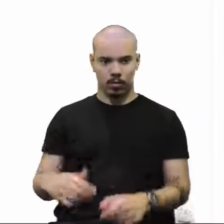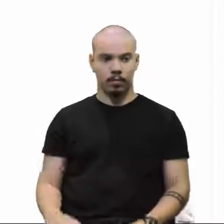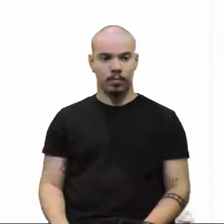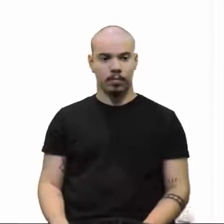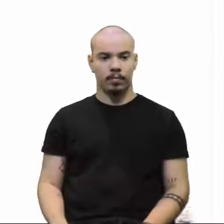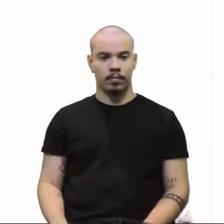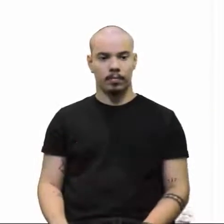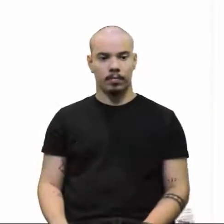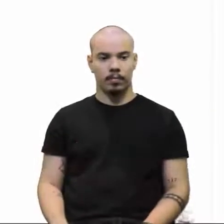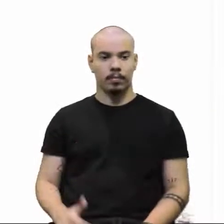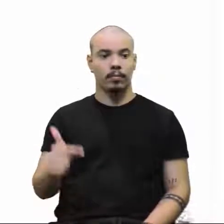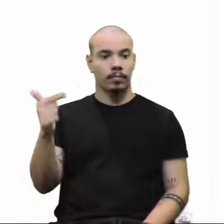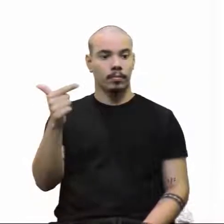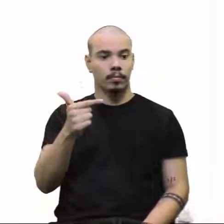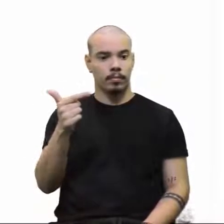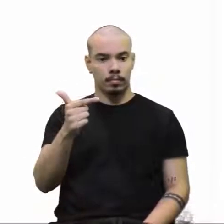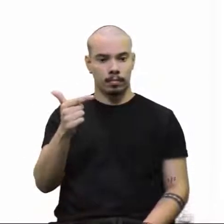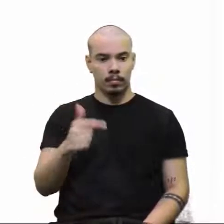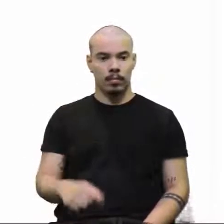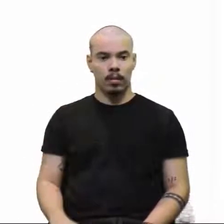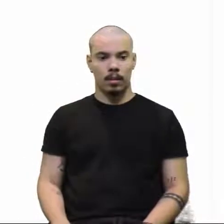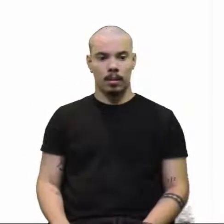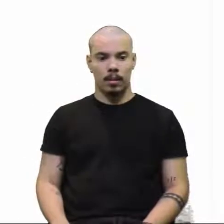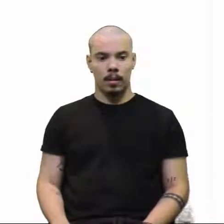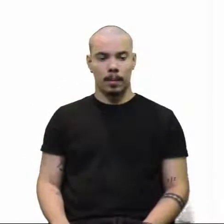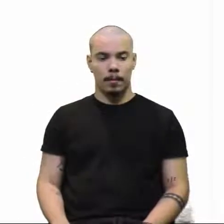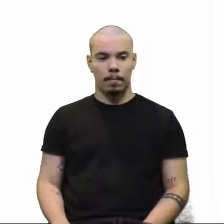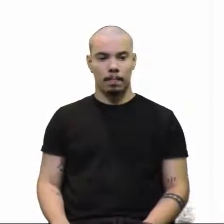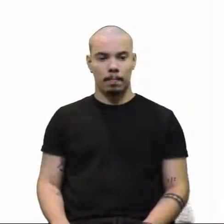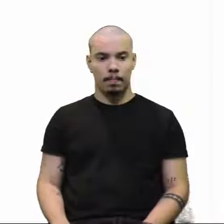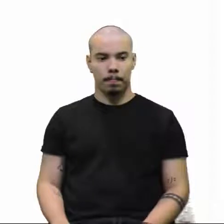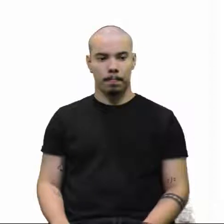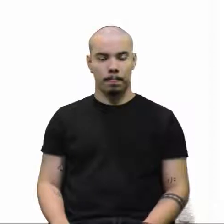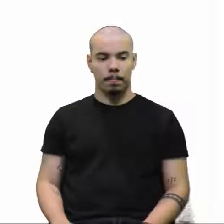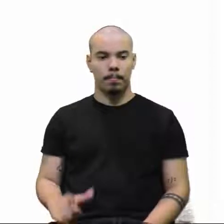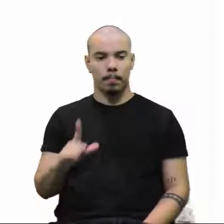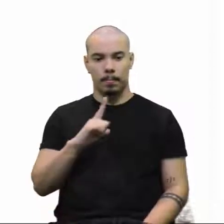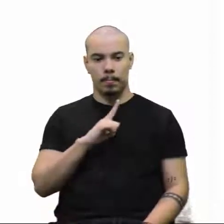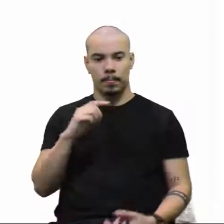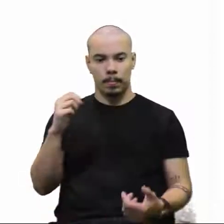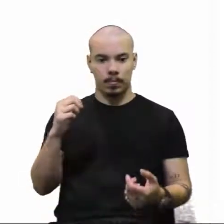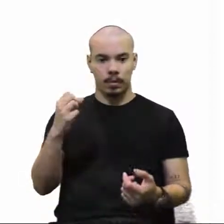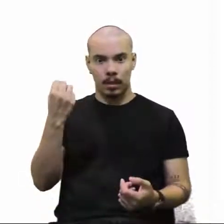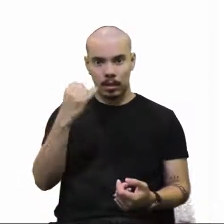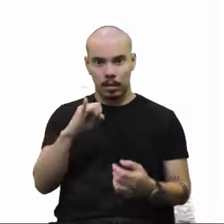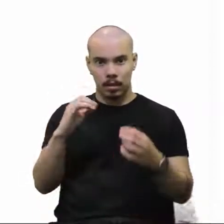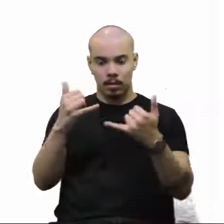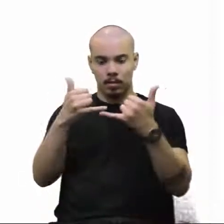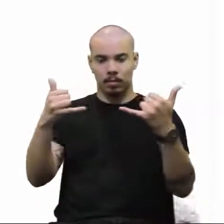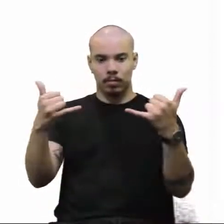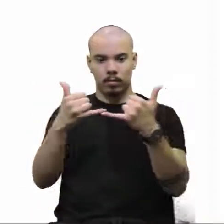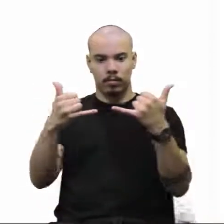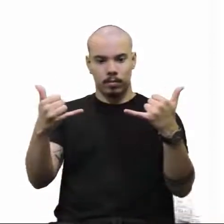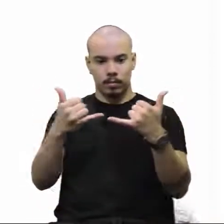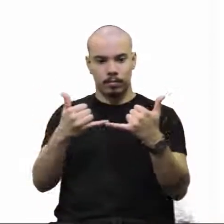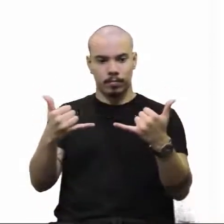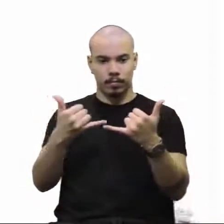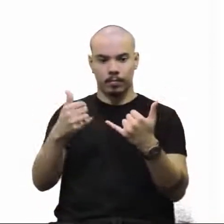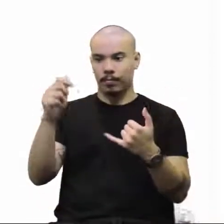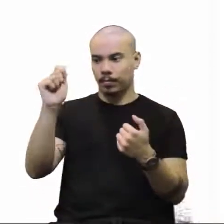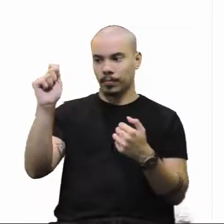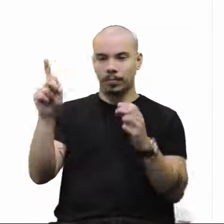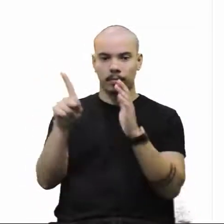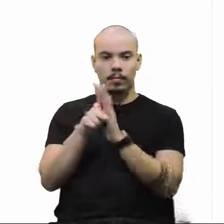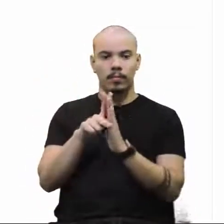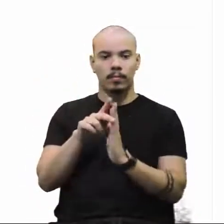E a 2? Justamente. Será A2, ao aproximar-se um prego de ferro da extremidade A do